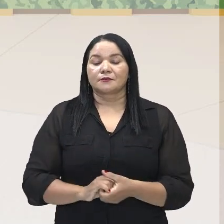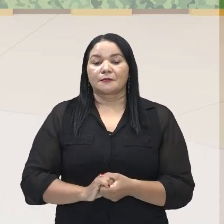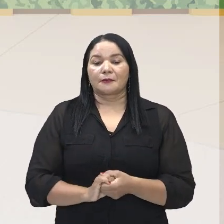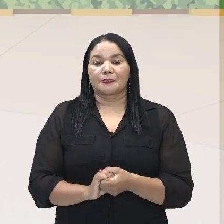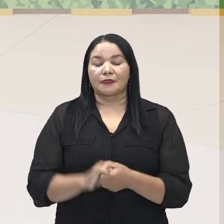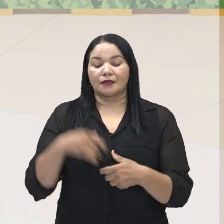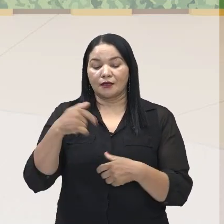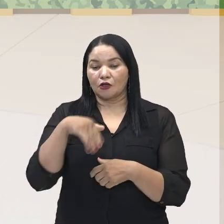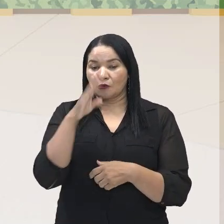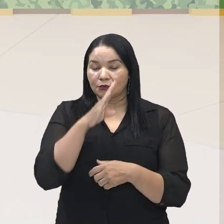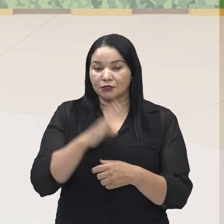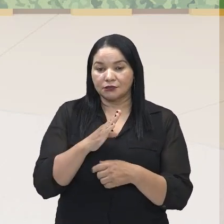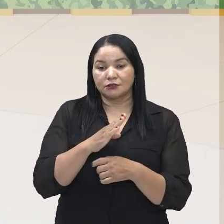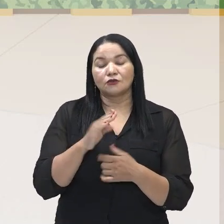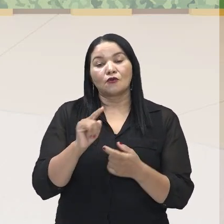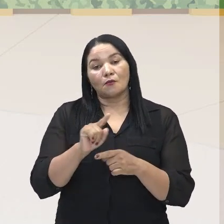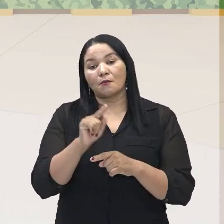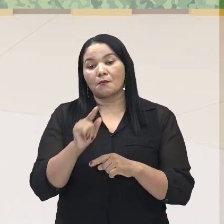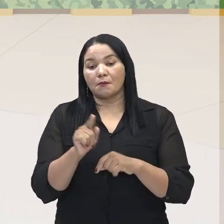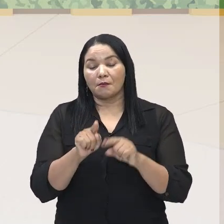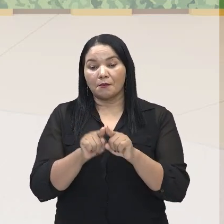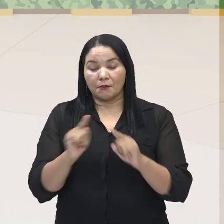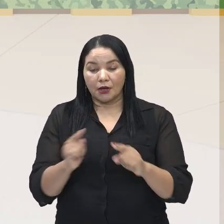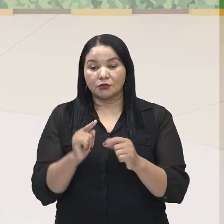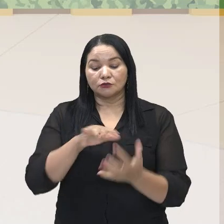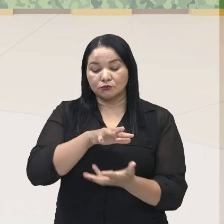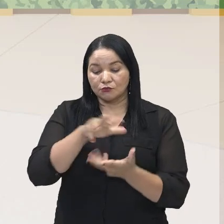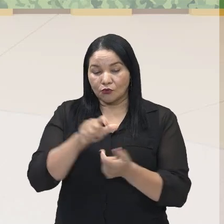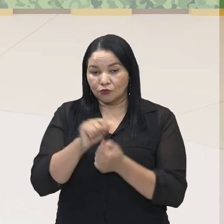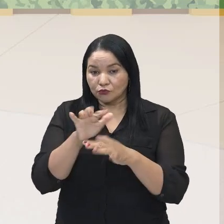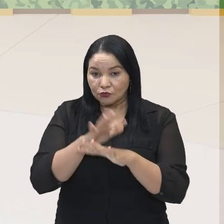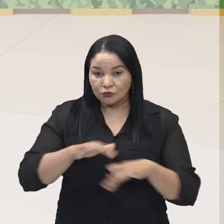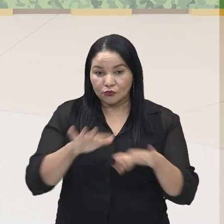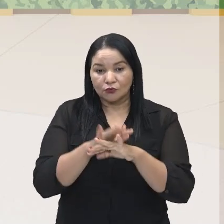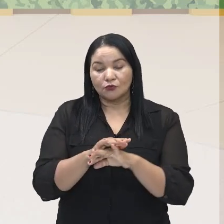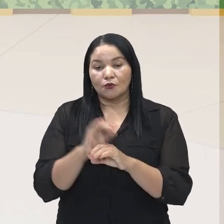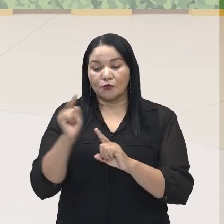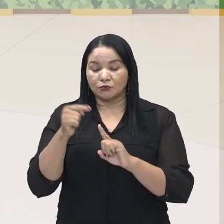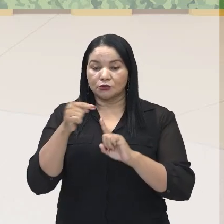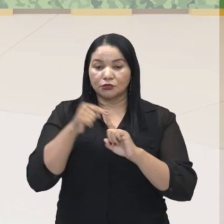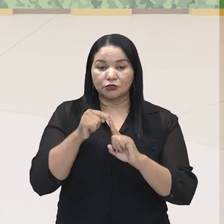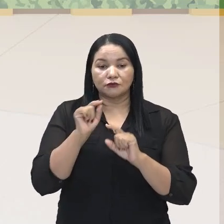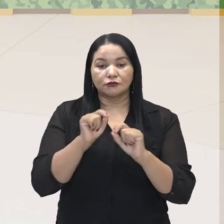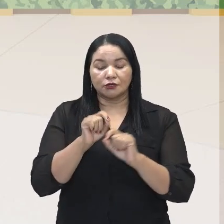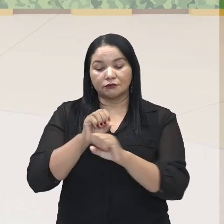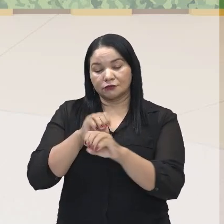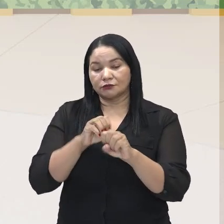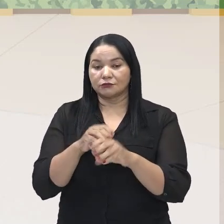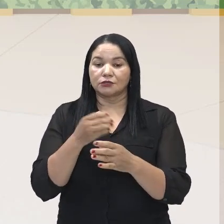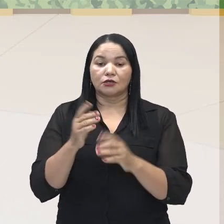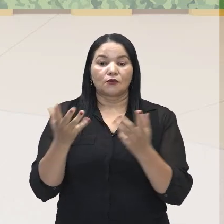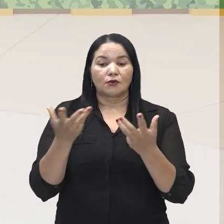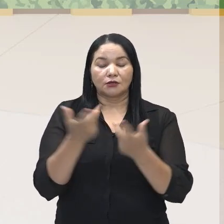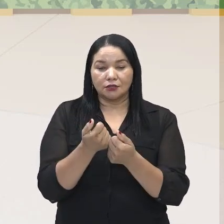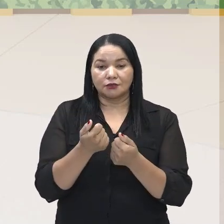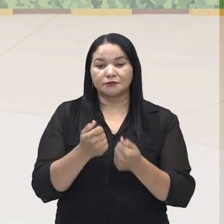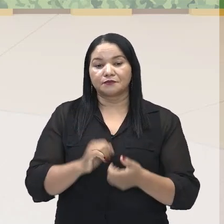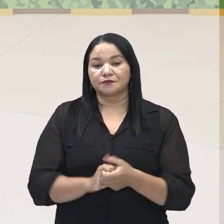no Brasil, como a gente está falando, mas no mundo todo, o objetivo é dar uma educação de qualidade. O que